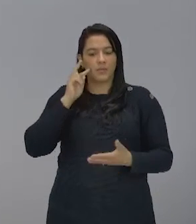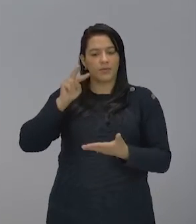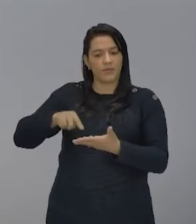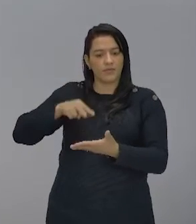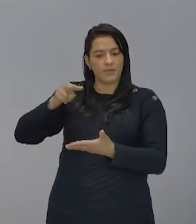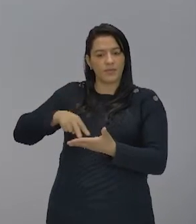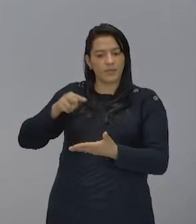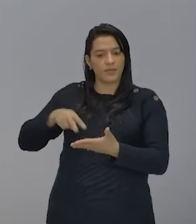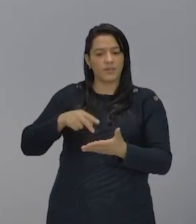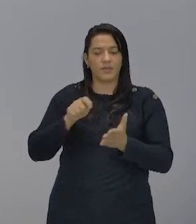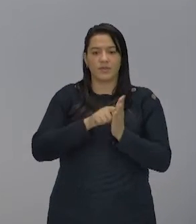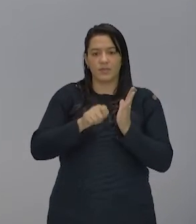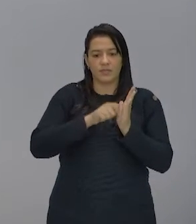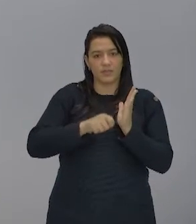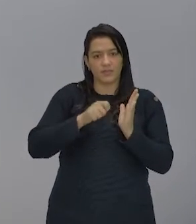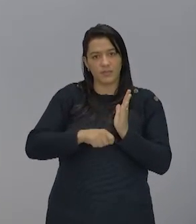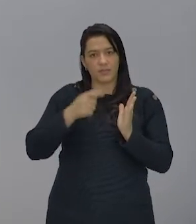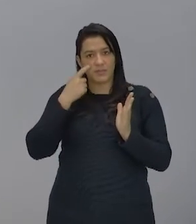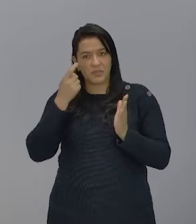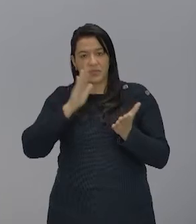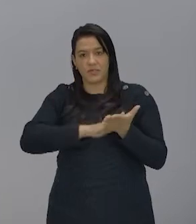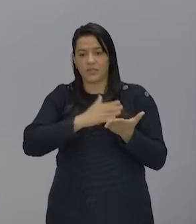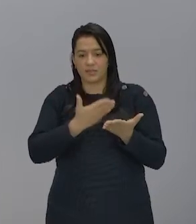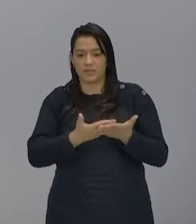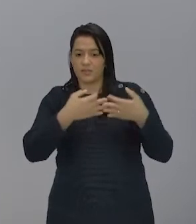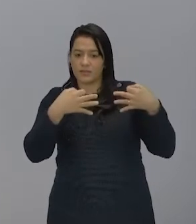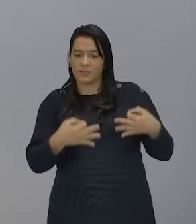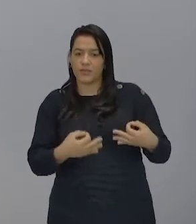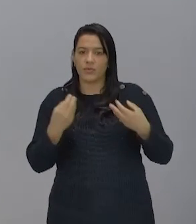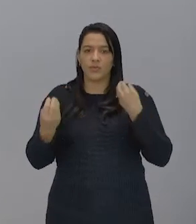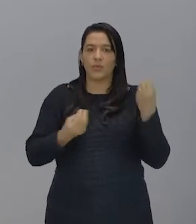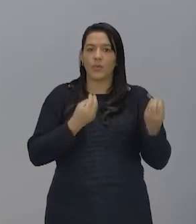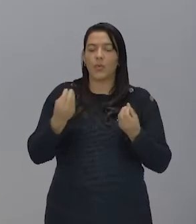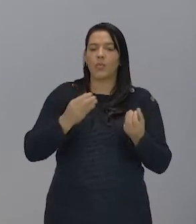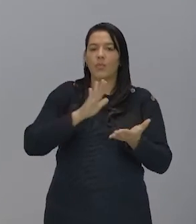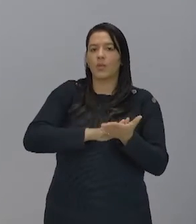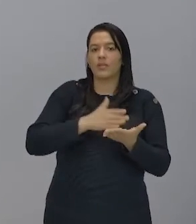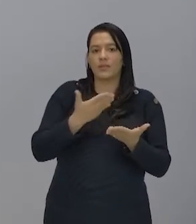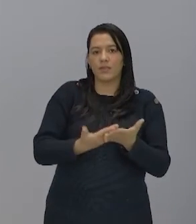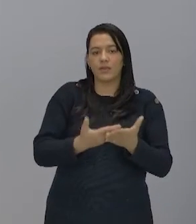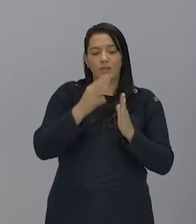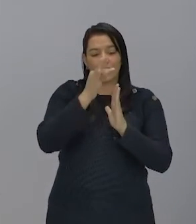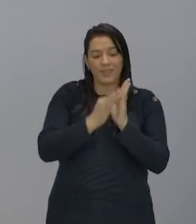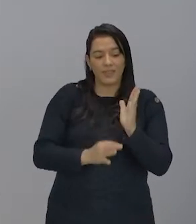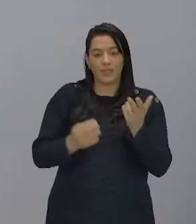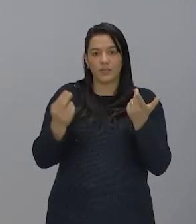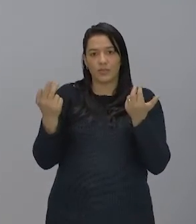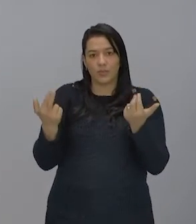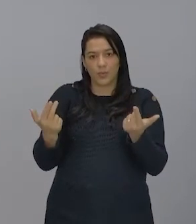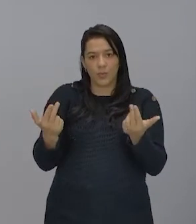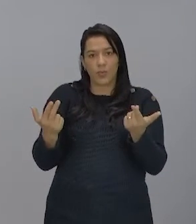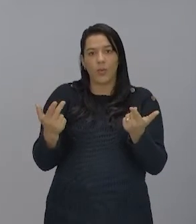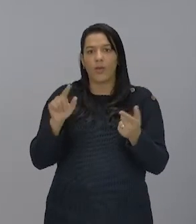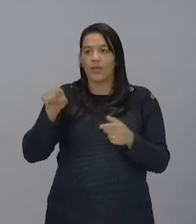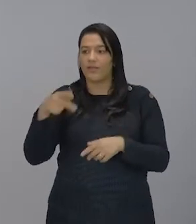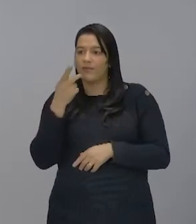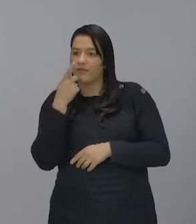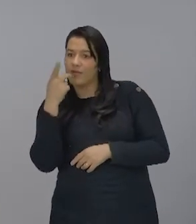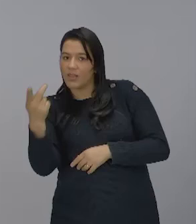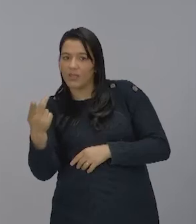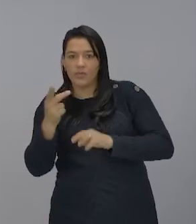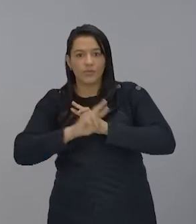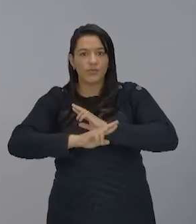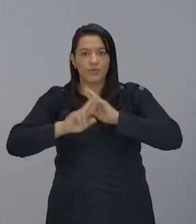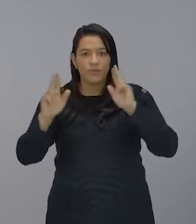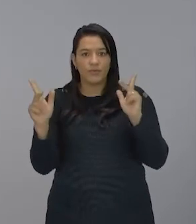de verdade, né, se vocês estão fazendo essa tradução, mas como é que é você traduzir no mesmo texto uma pessoa falando de uma maneira totalmente